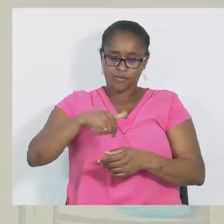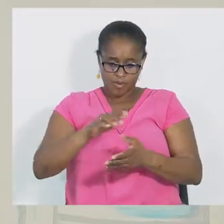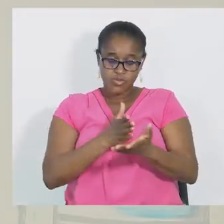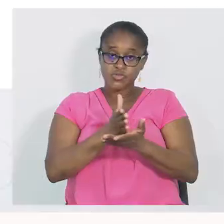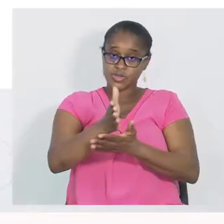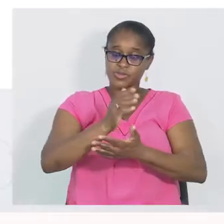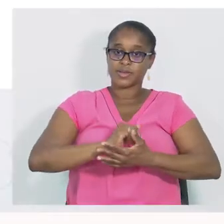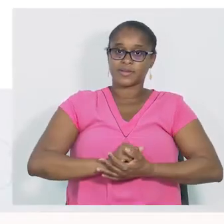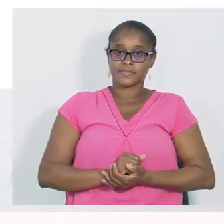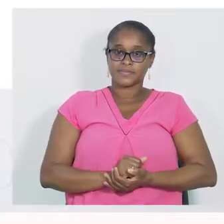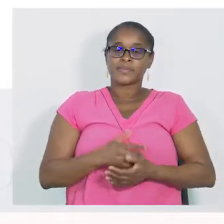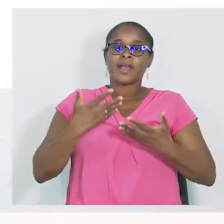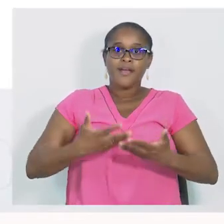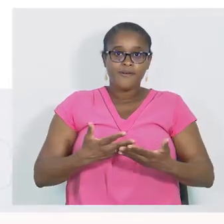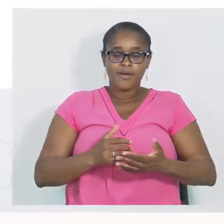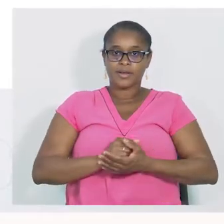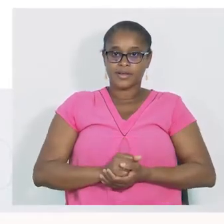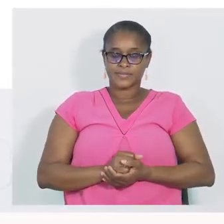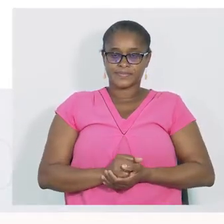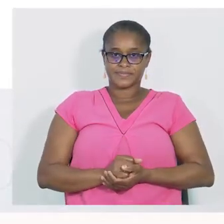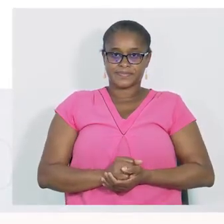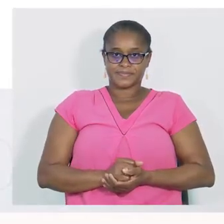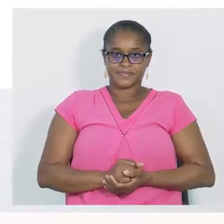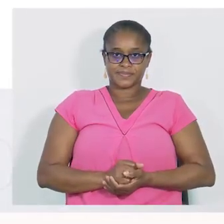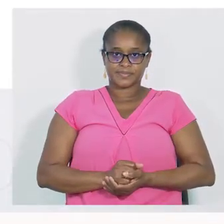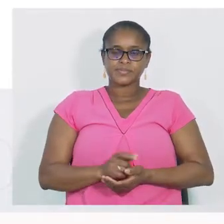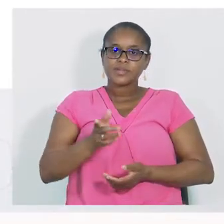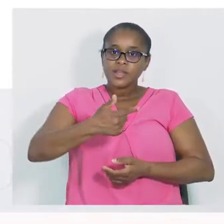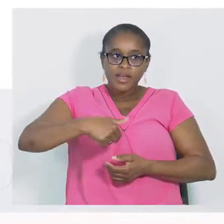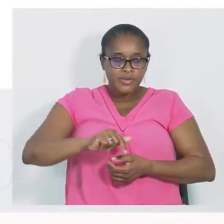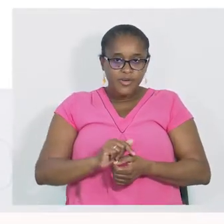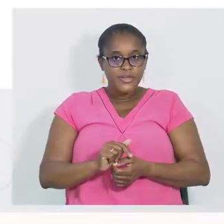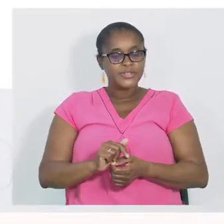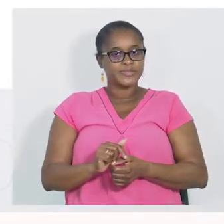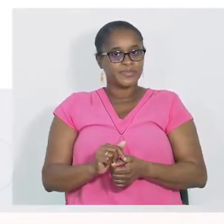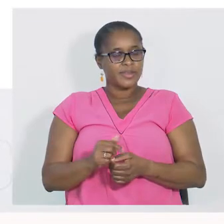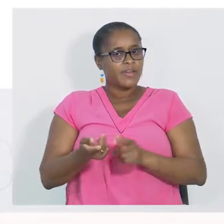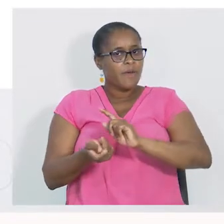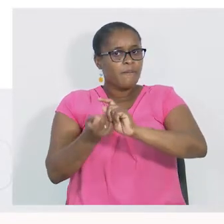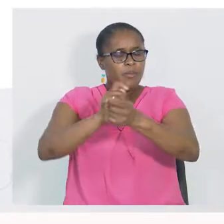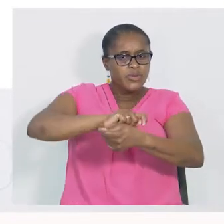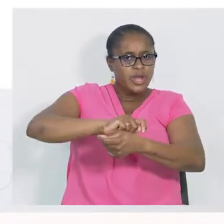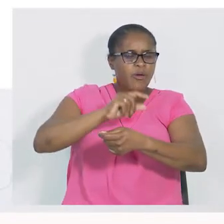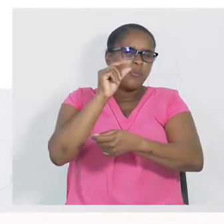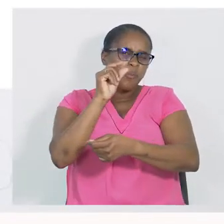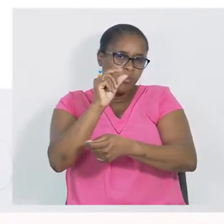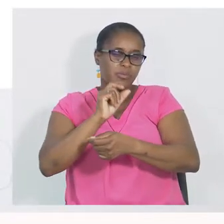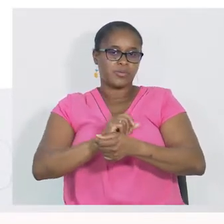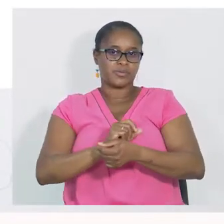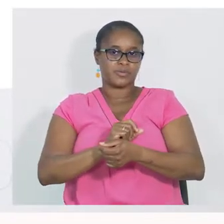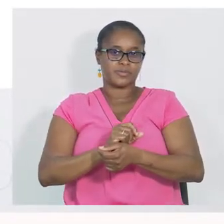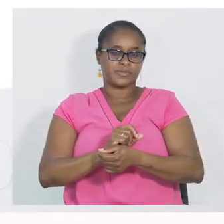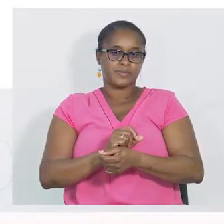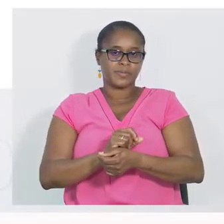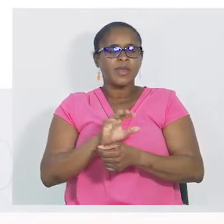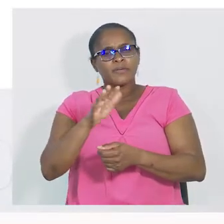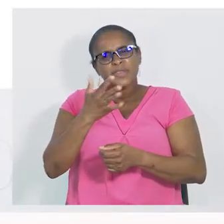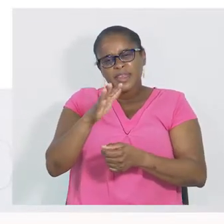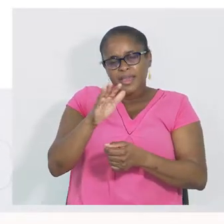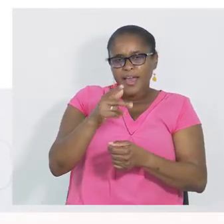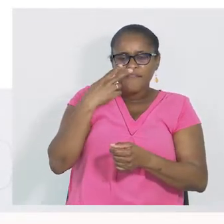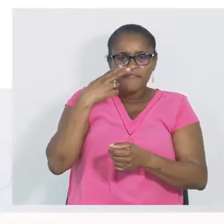Aqui quando temos um só possuidor, ou seja, uma única pessoa é que possui. Ok?